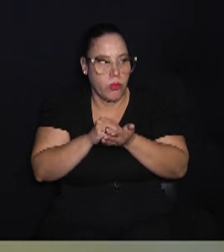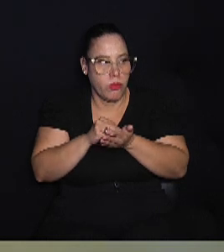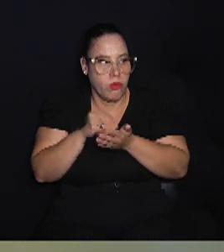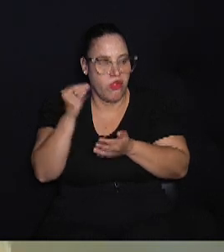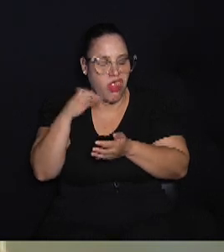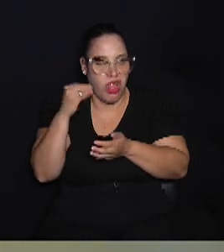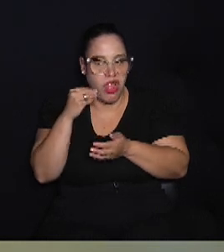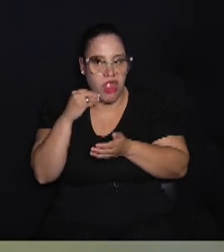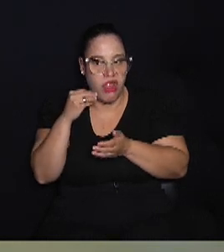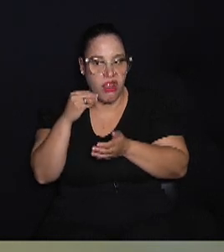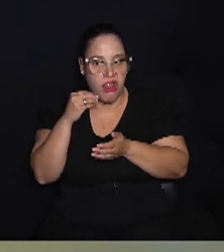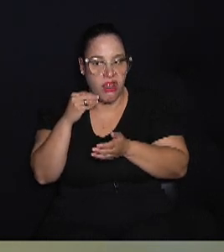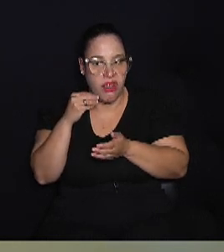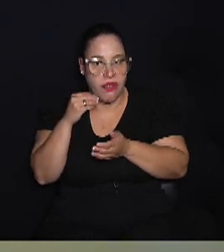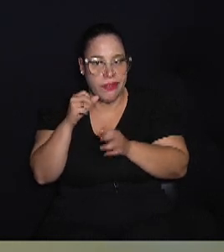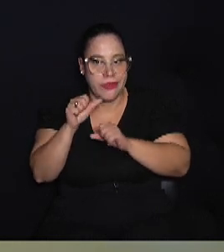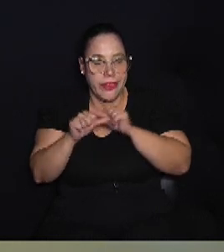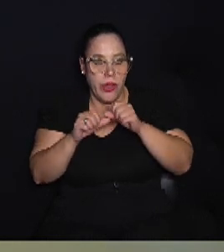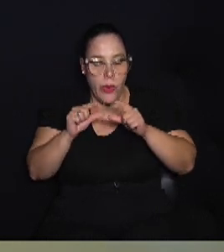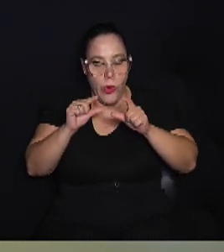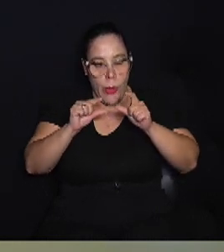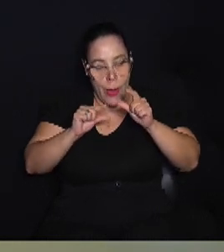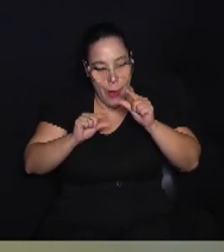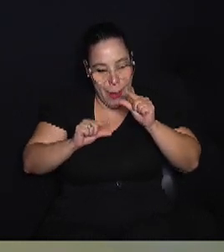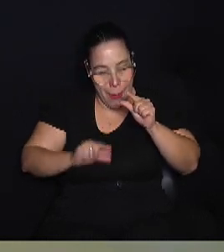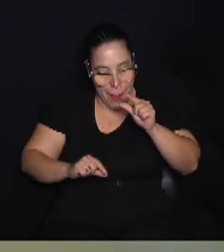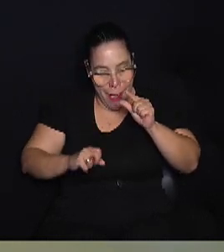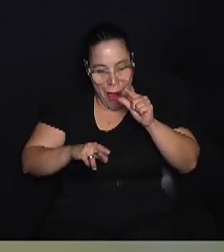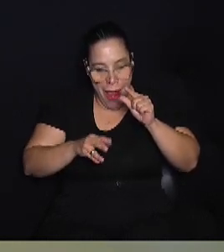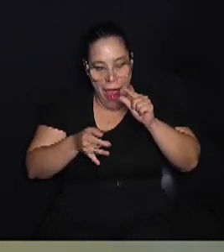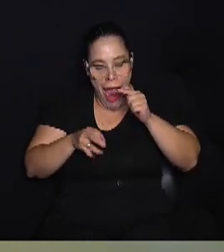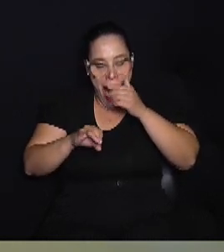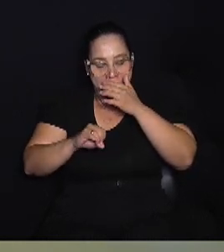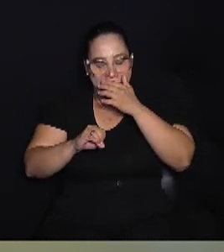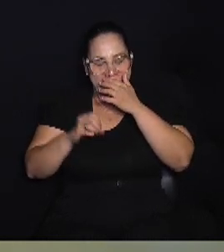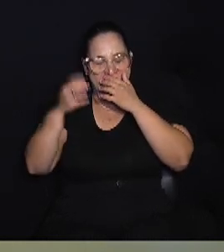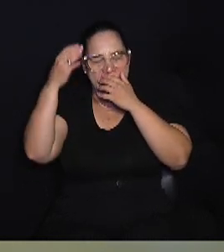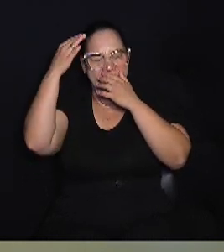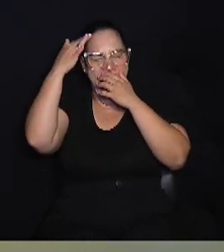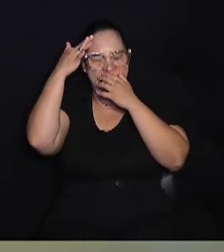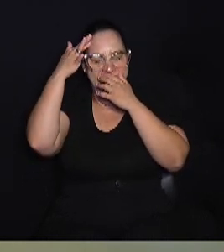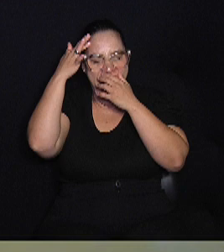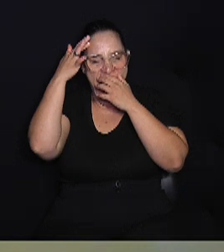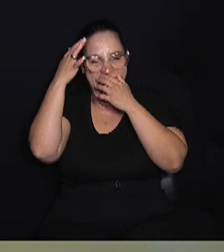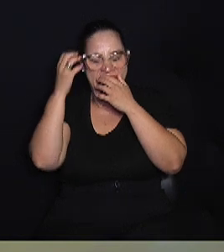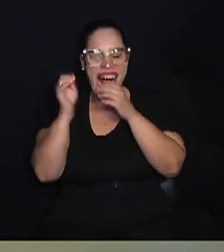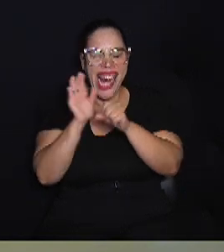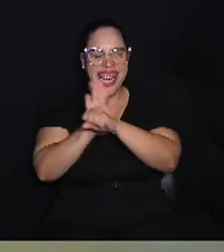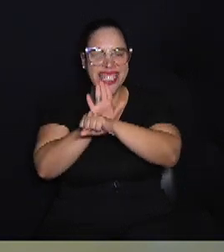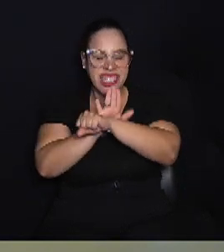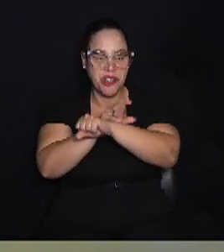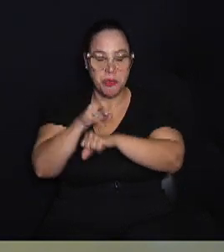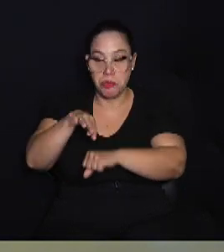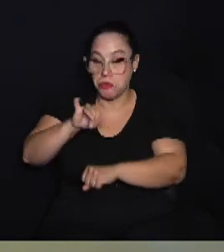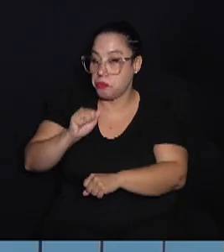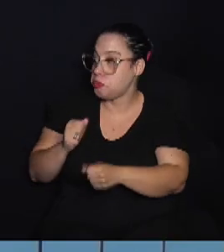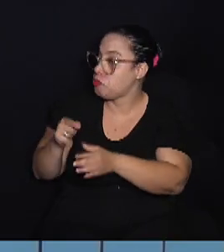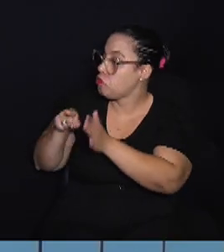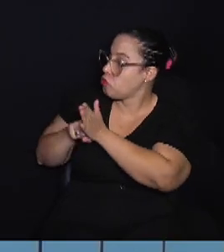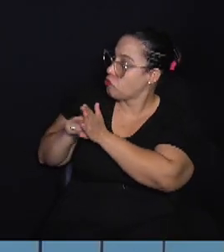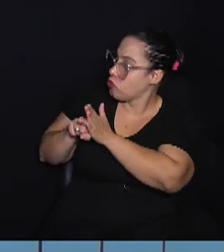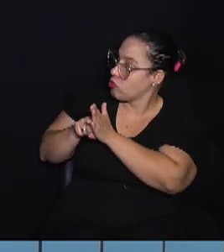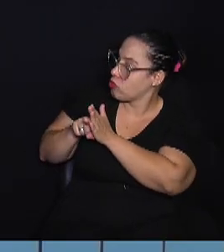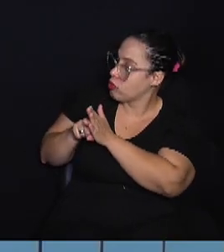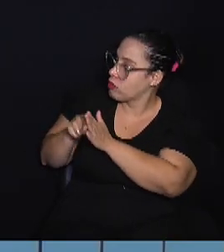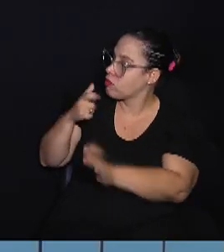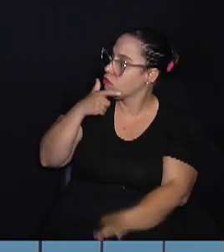curso da doença, mas ela vai minimizar a inflamação desse cérebro, que já nos ajuda muito. Márcia, tem um estudo que